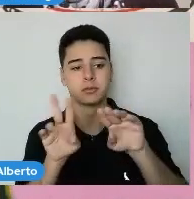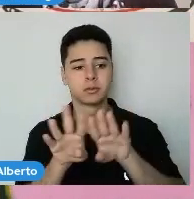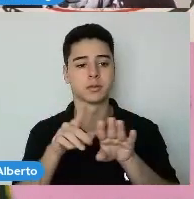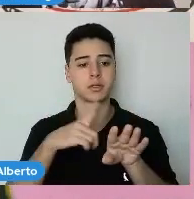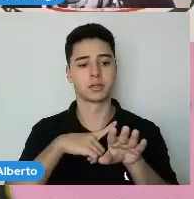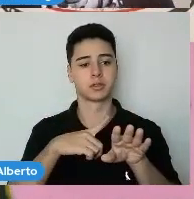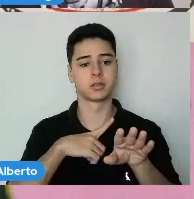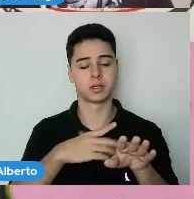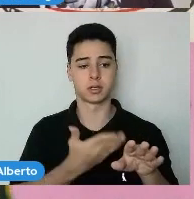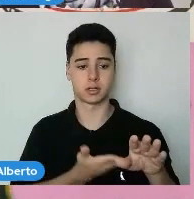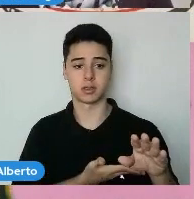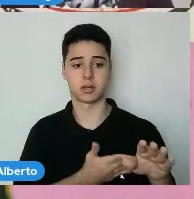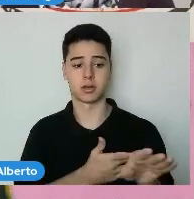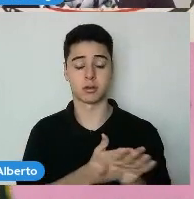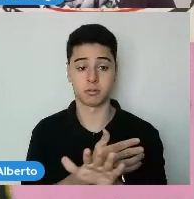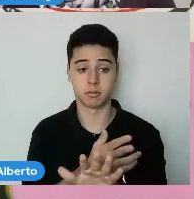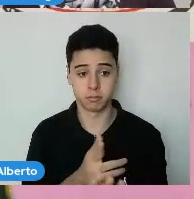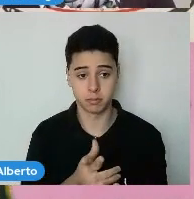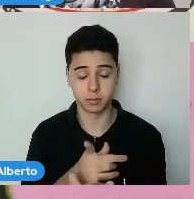amigos, né,